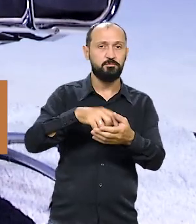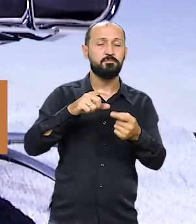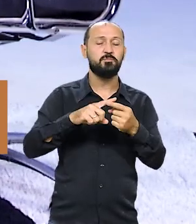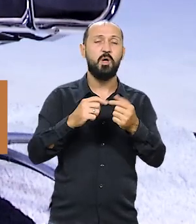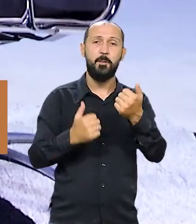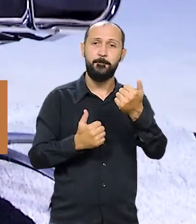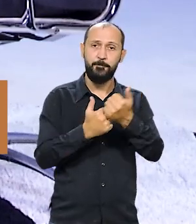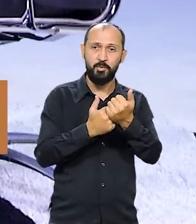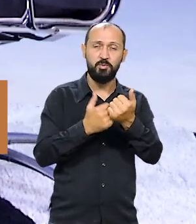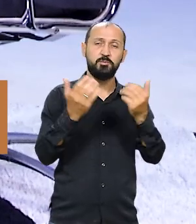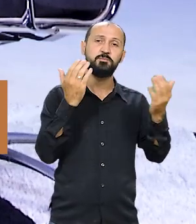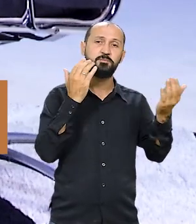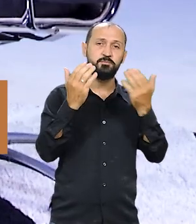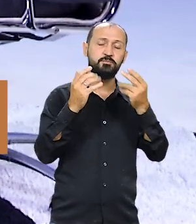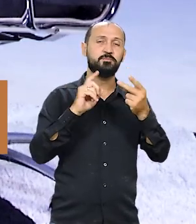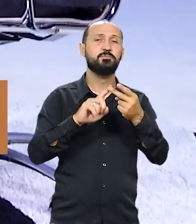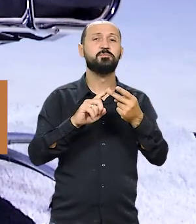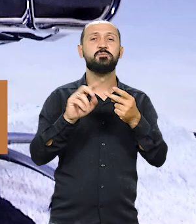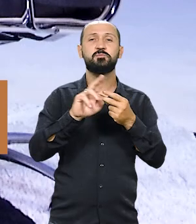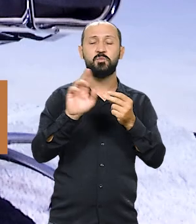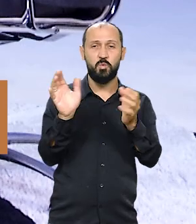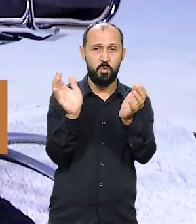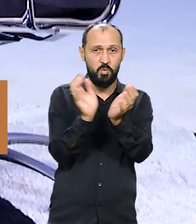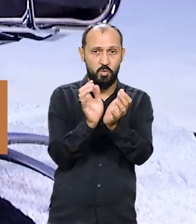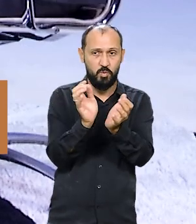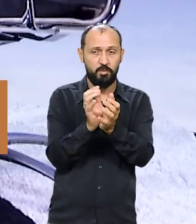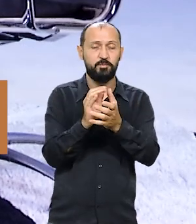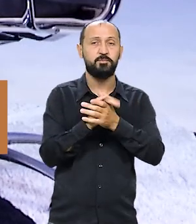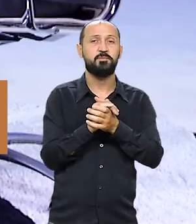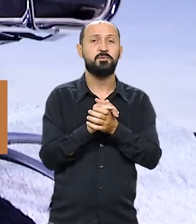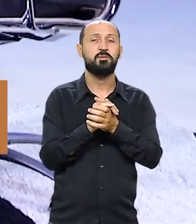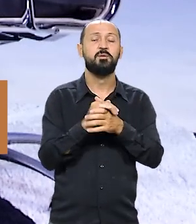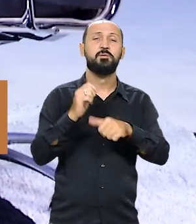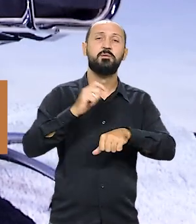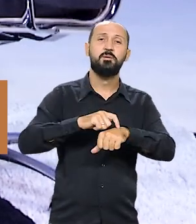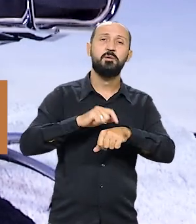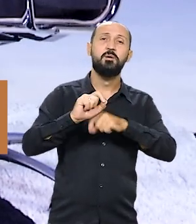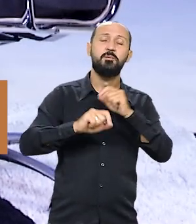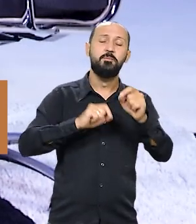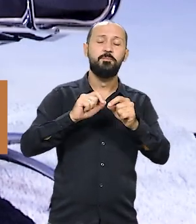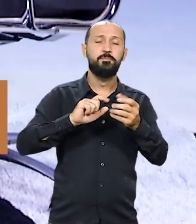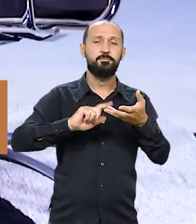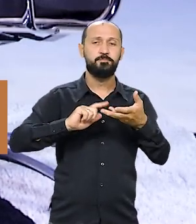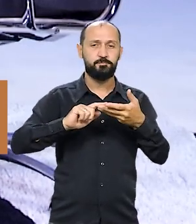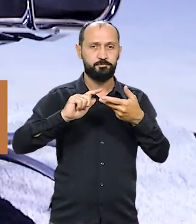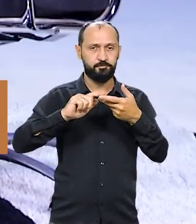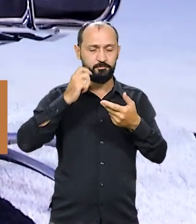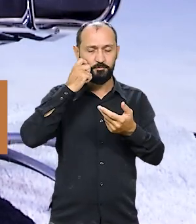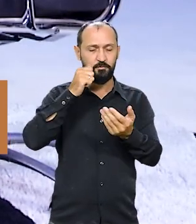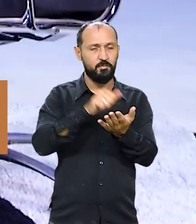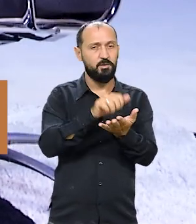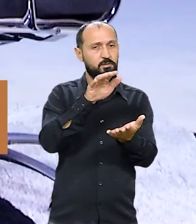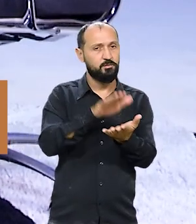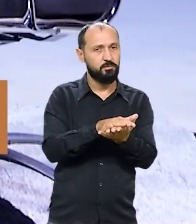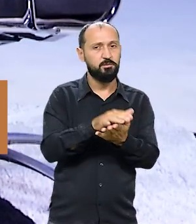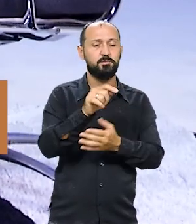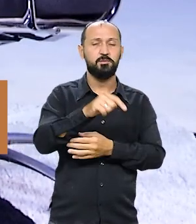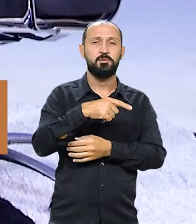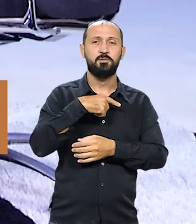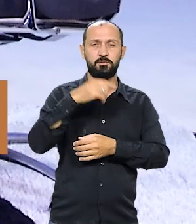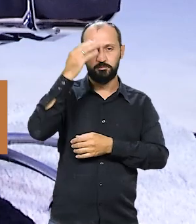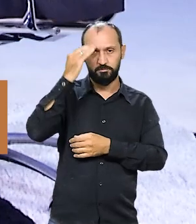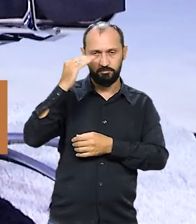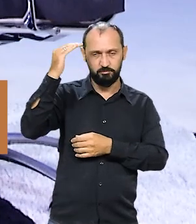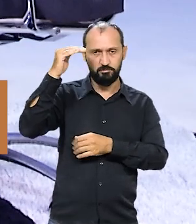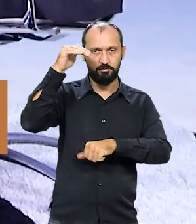apoio psicológico, que chama-se a equipe. Então, quando você tem uma sentença condenatória, né, o adolescente